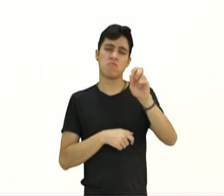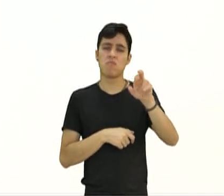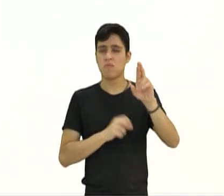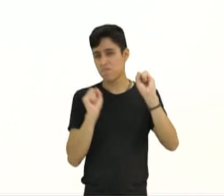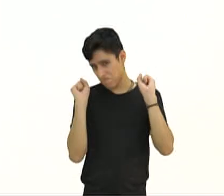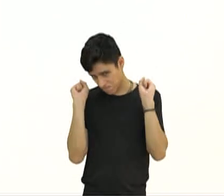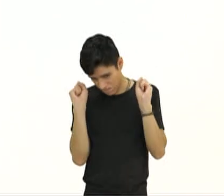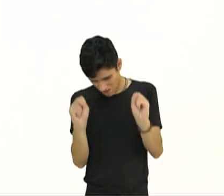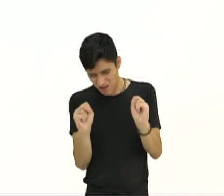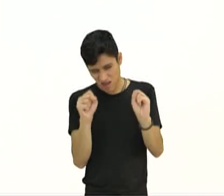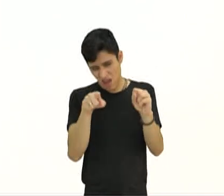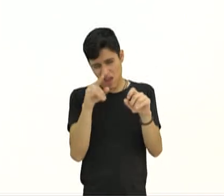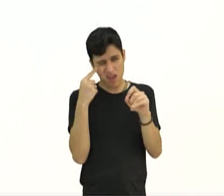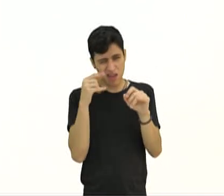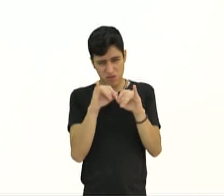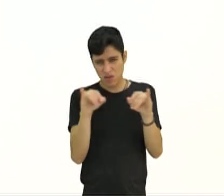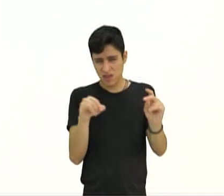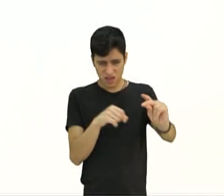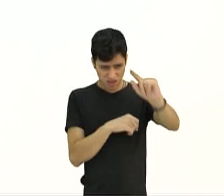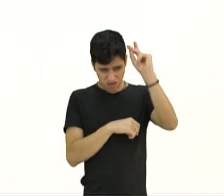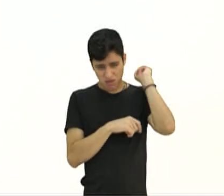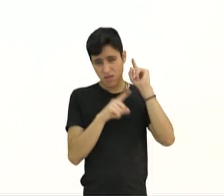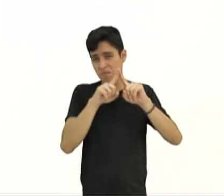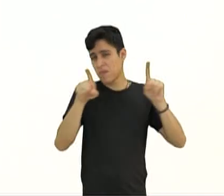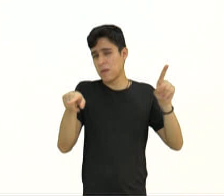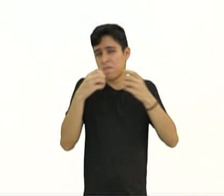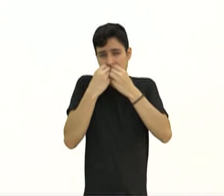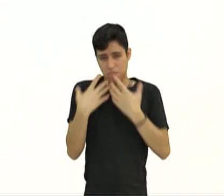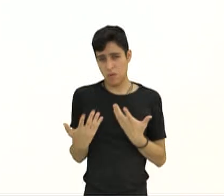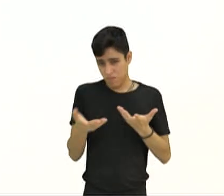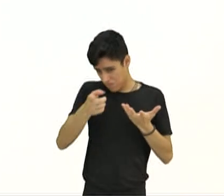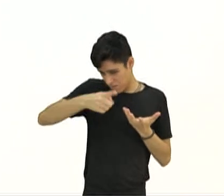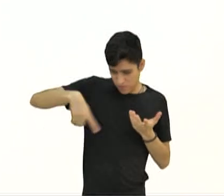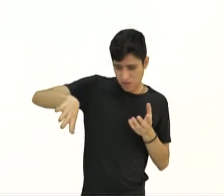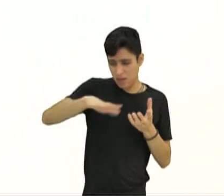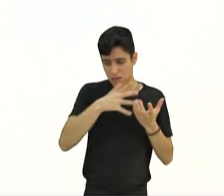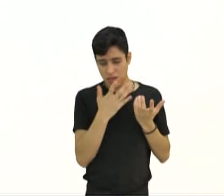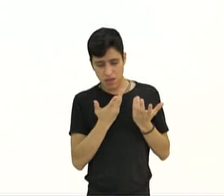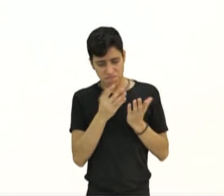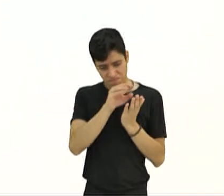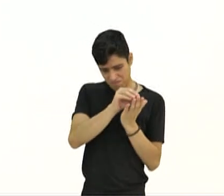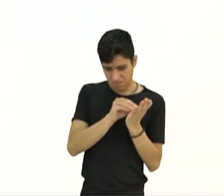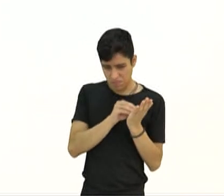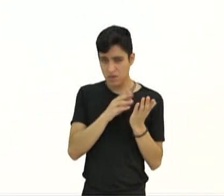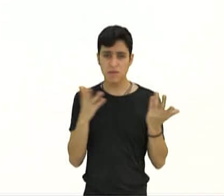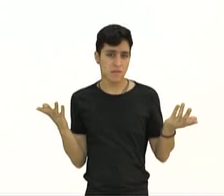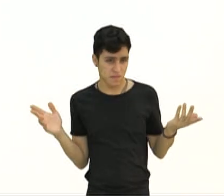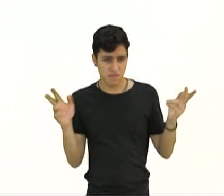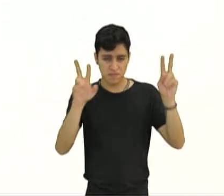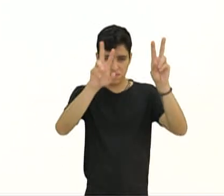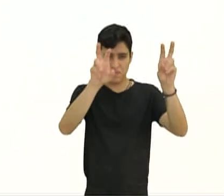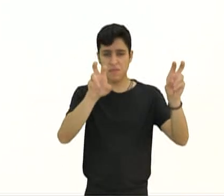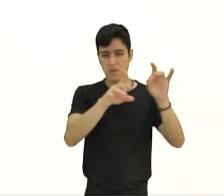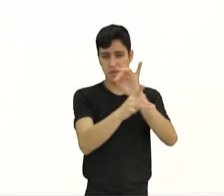pesquisar, é uma notícia antiga, mas é válido se você ainda quiser se manifestar sobre esse tema ou pelo